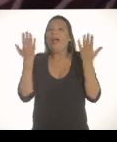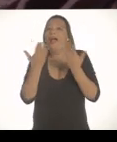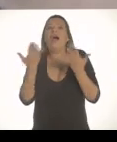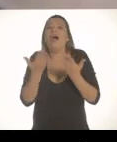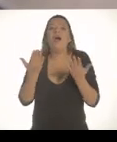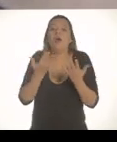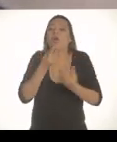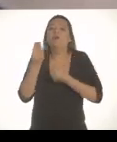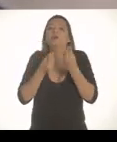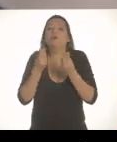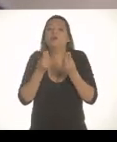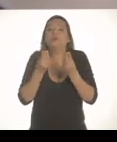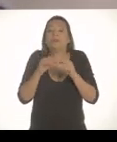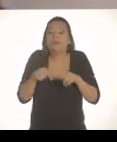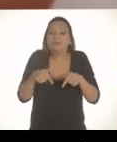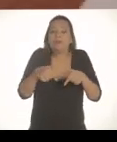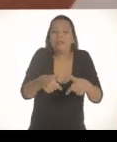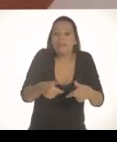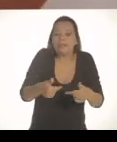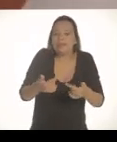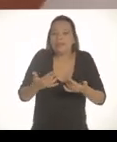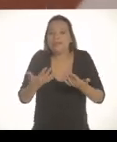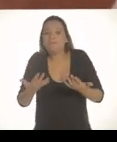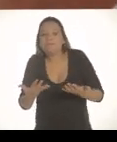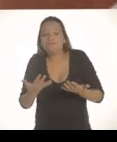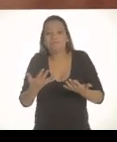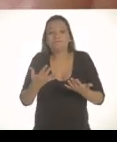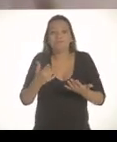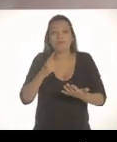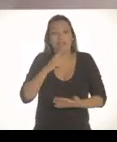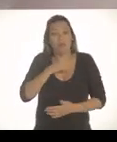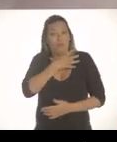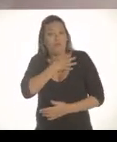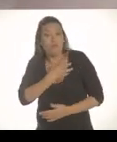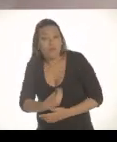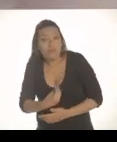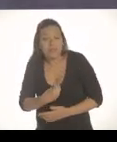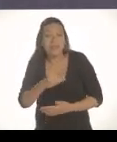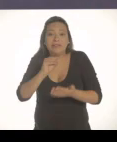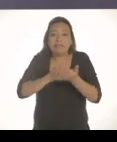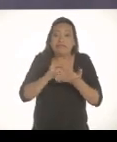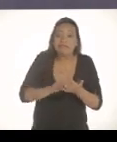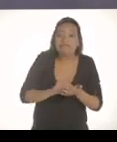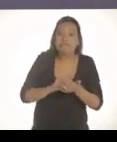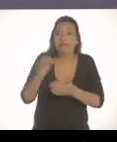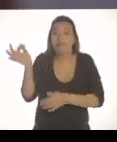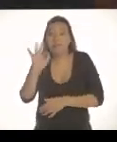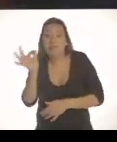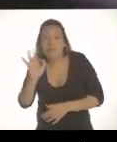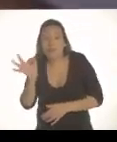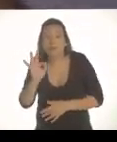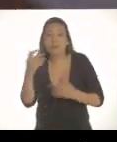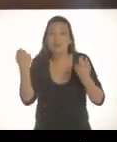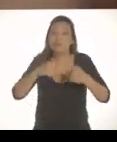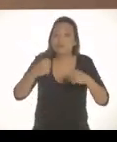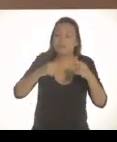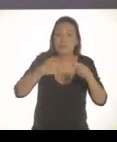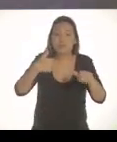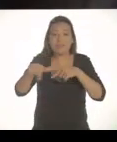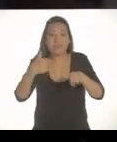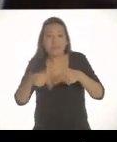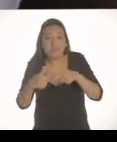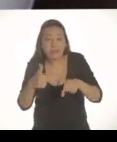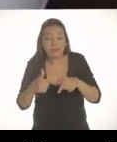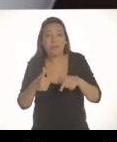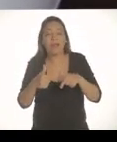E agora? O que eu faço? Tenho um filho, tenho uma faculdade que eu tenho que terminar, tenho